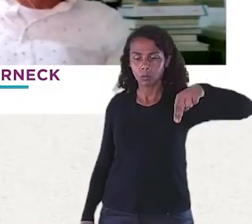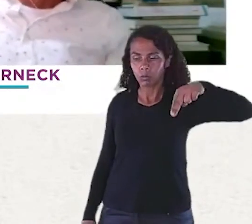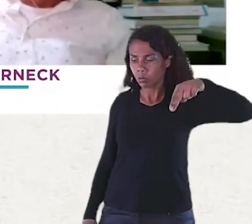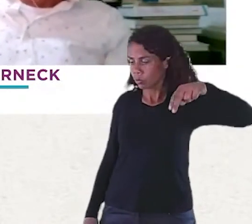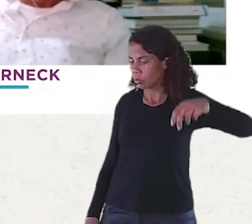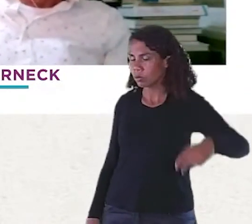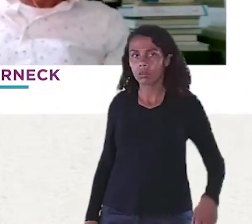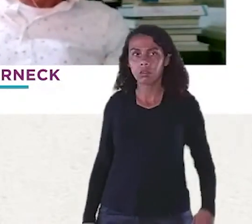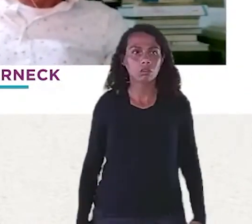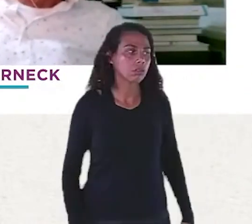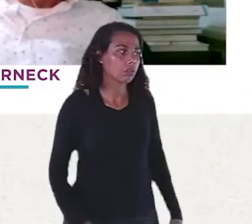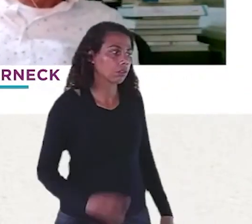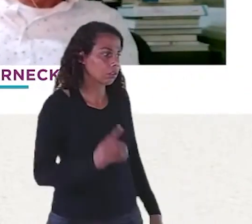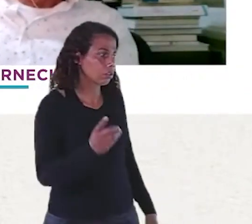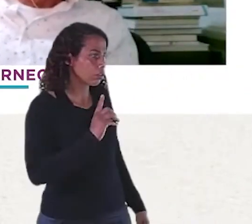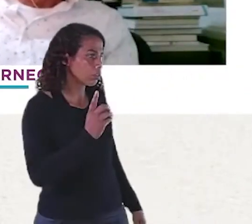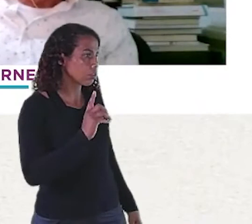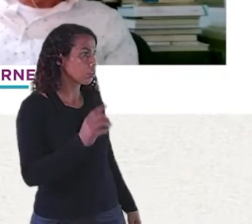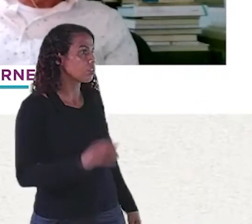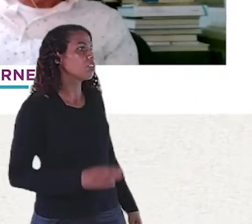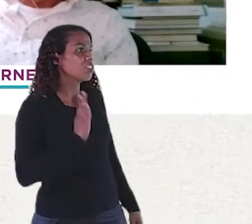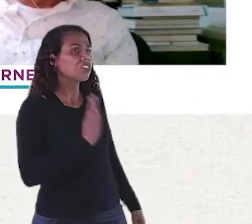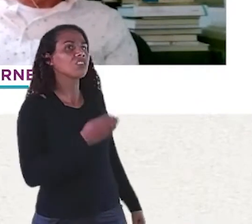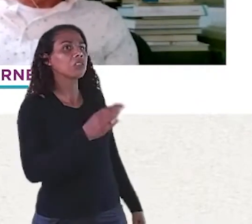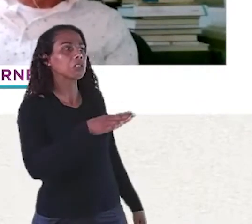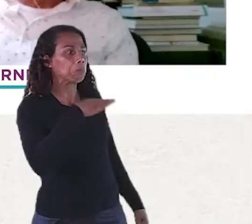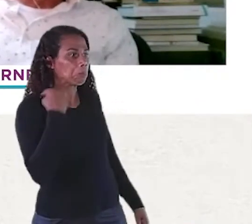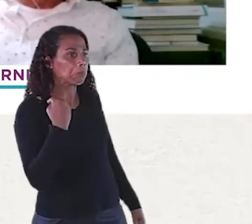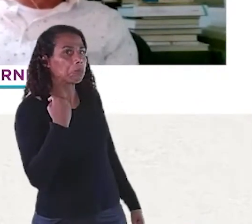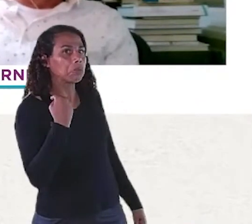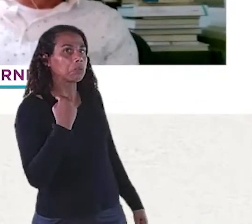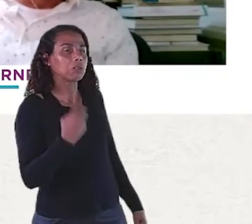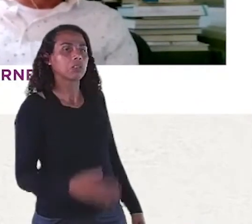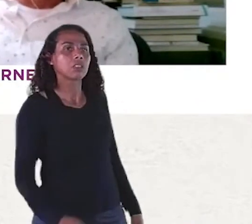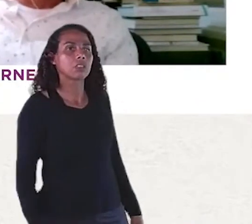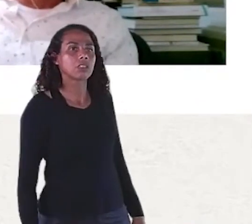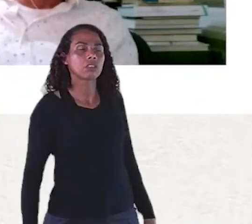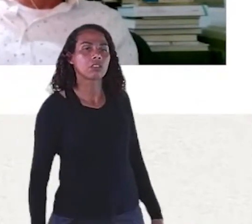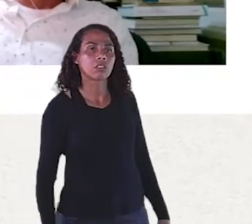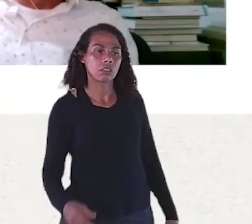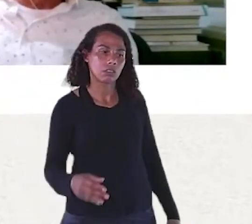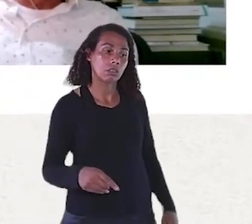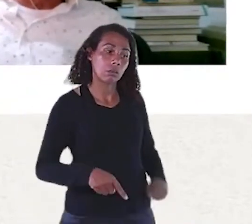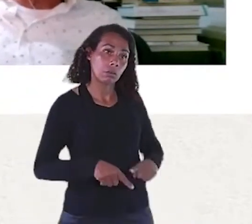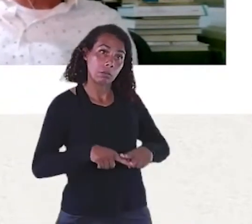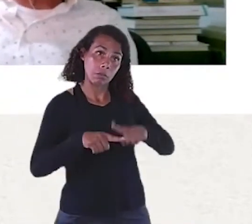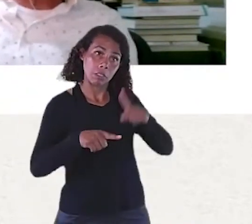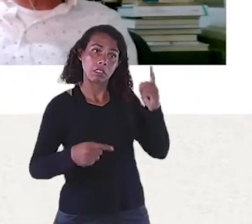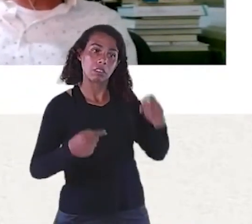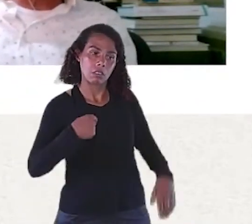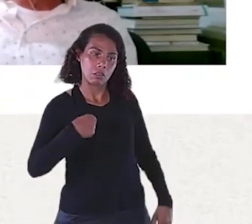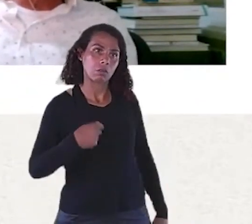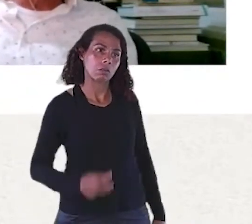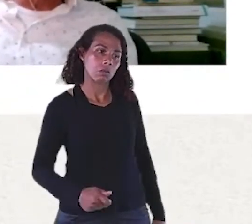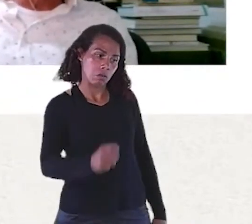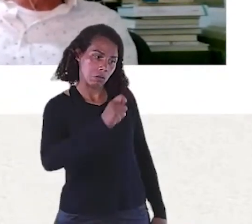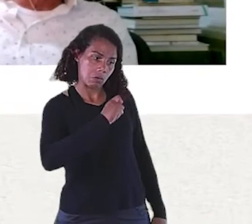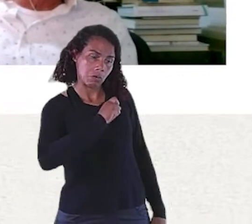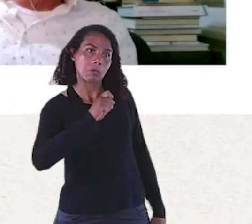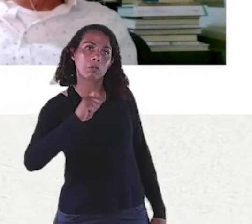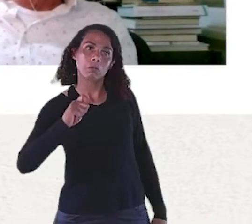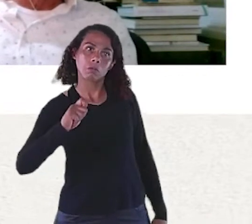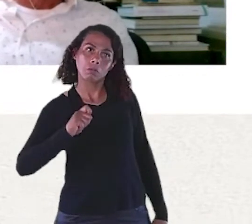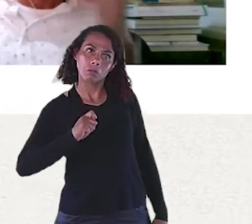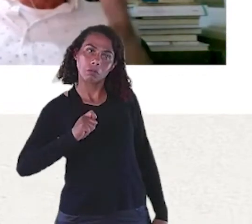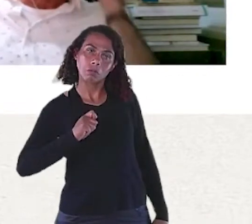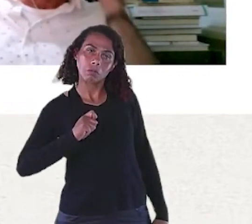né? Aí eu falei, bom, mas eu sou também escritor, muito modesto. Como é que o senhor se chama? Fulano